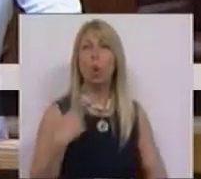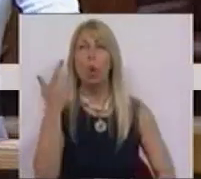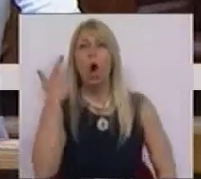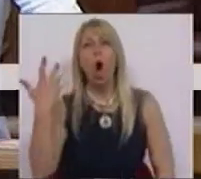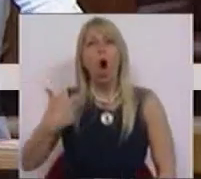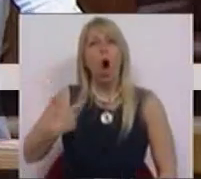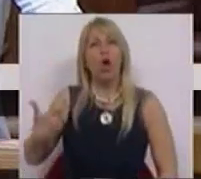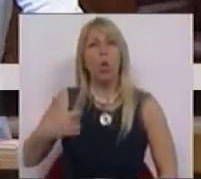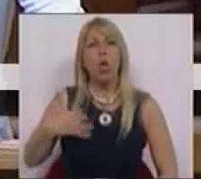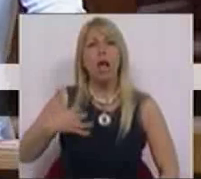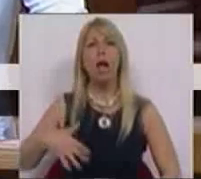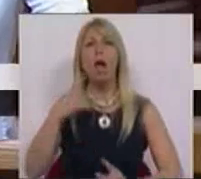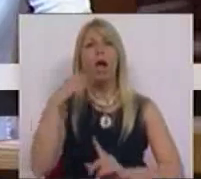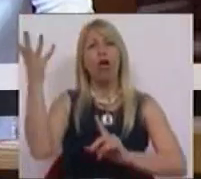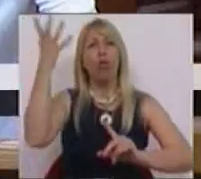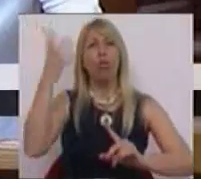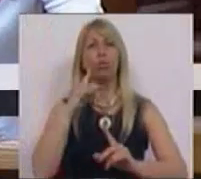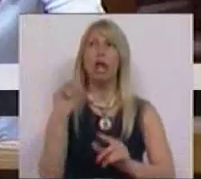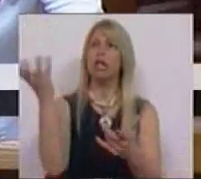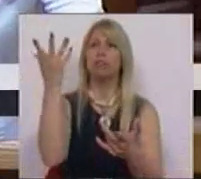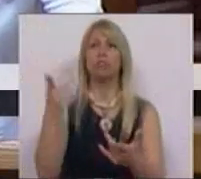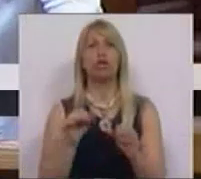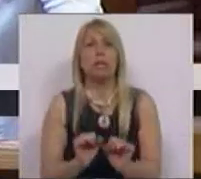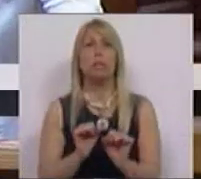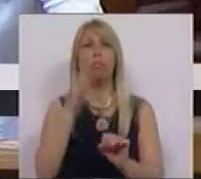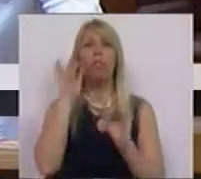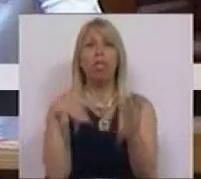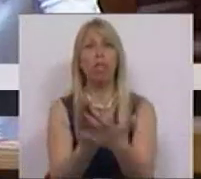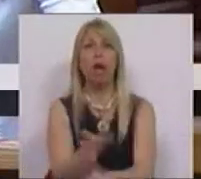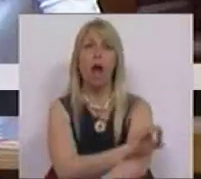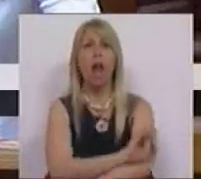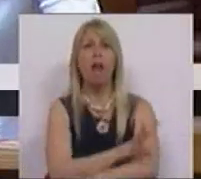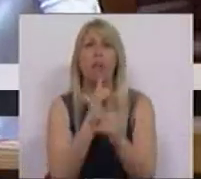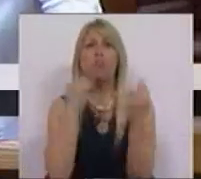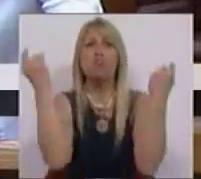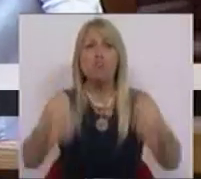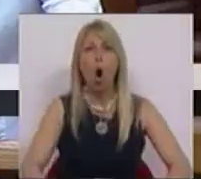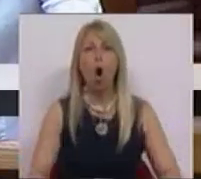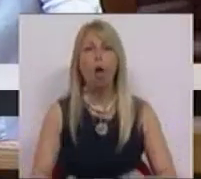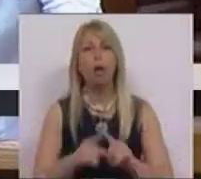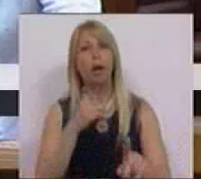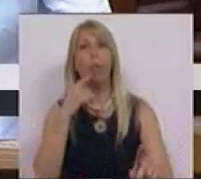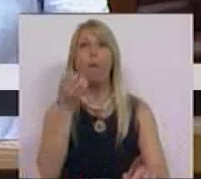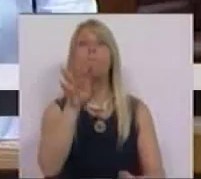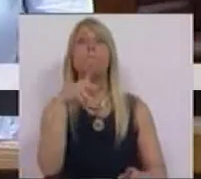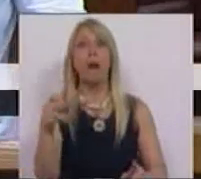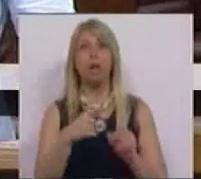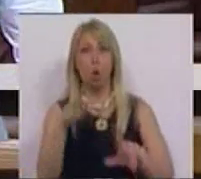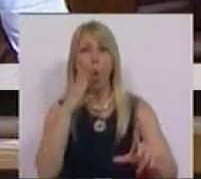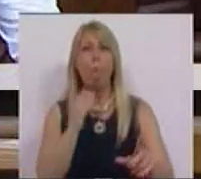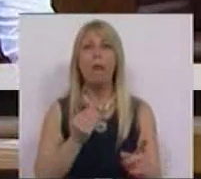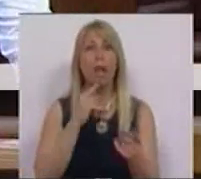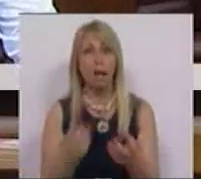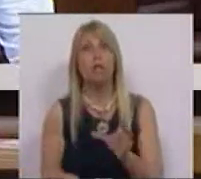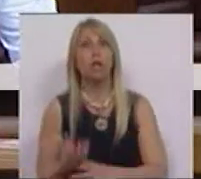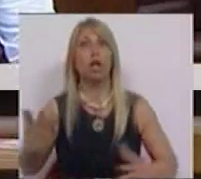da escola do fascismo que só produziu analfabetos, de quem tolera a praxe violenta e humilhante. Moralismo sinistro este,